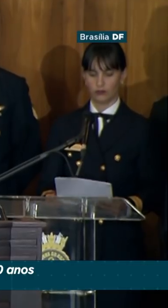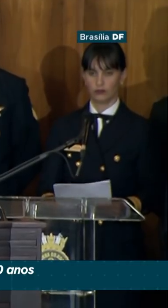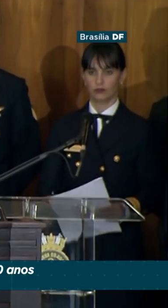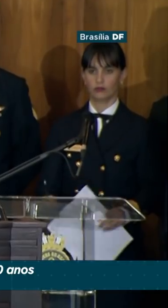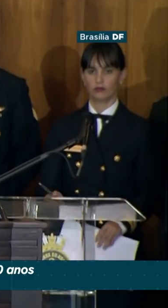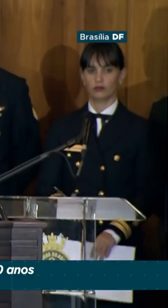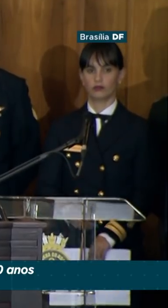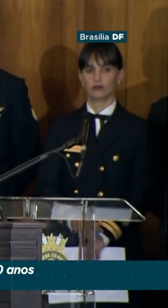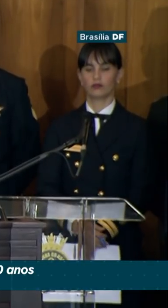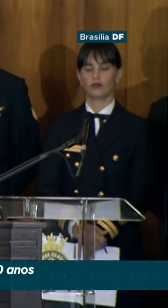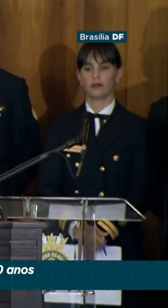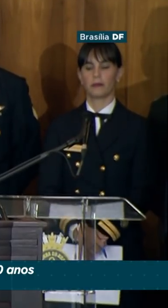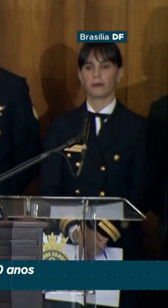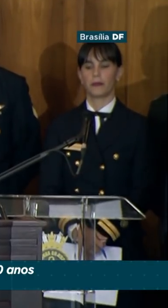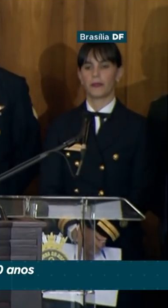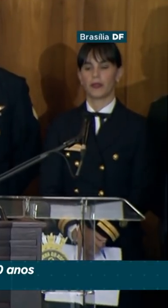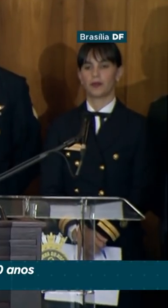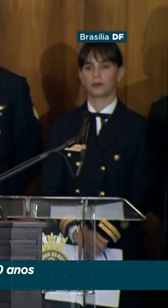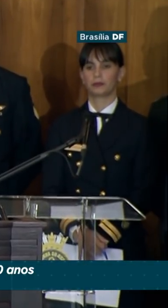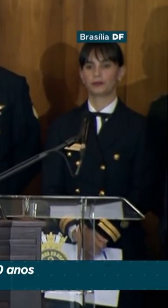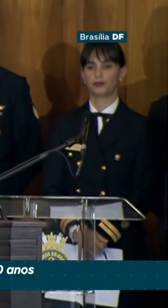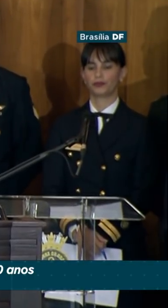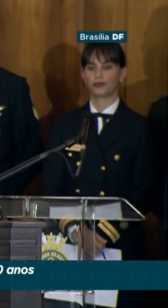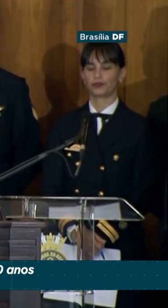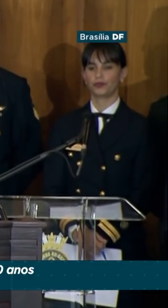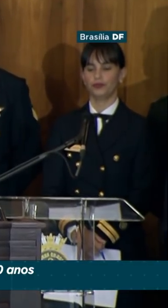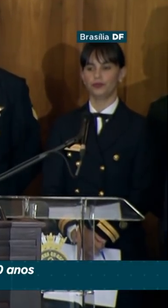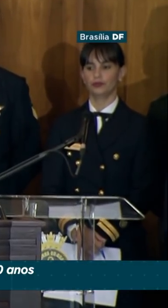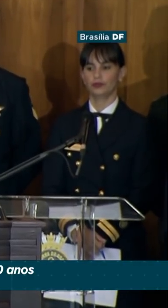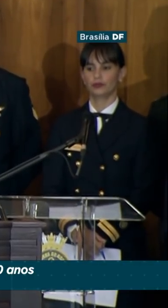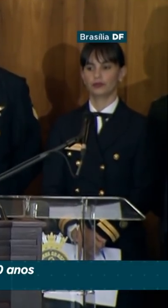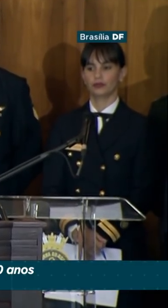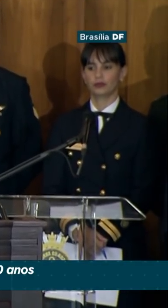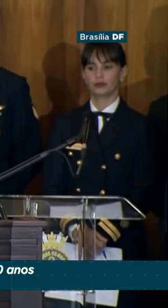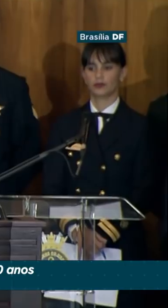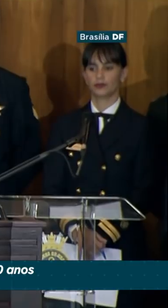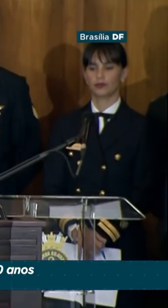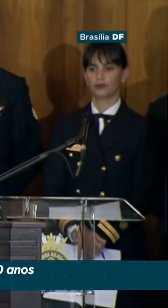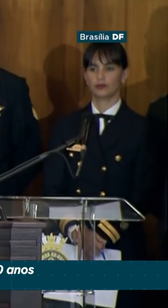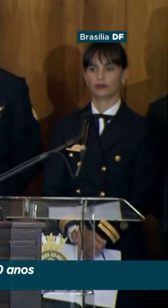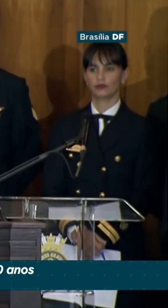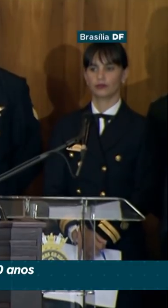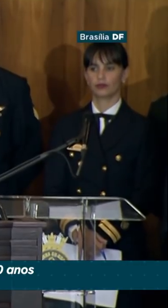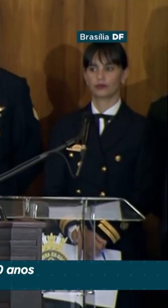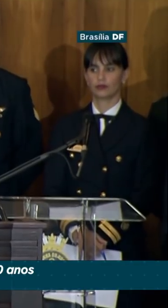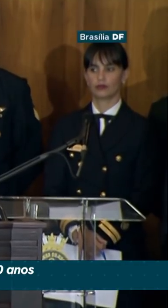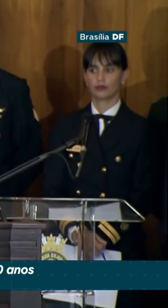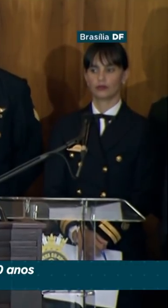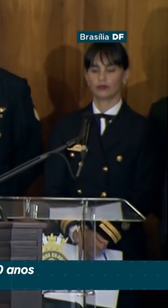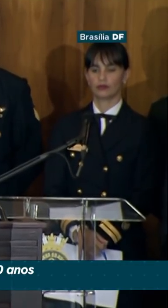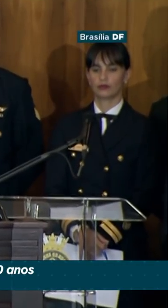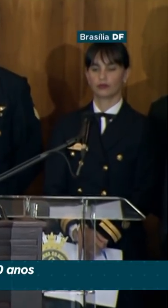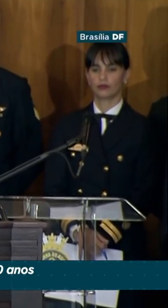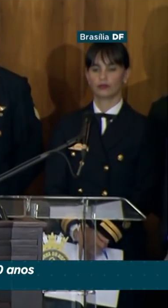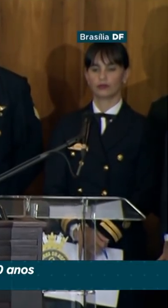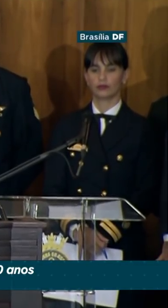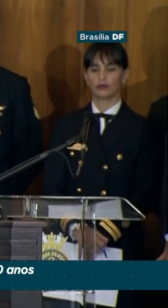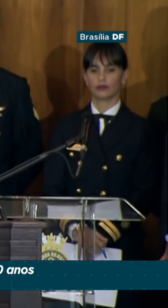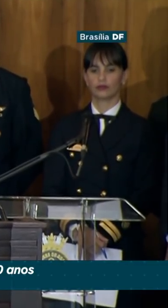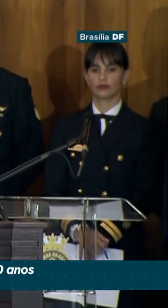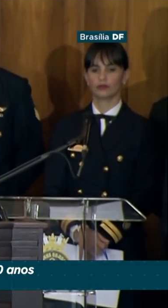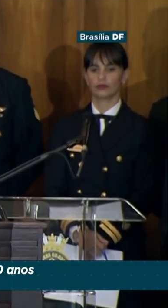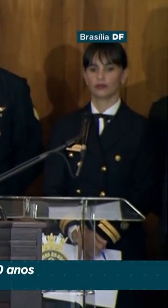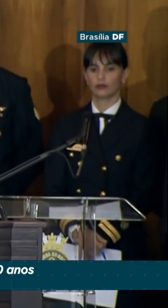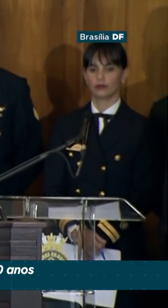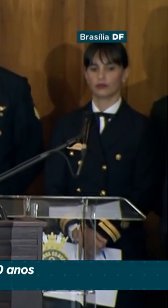Familiares, amigos e parceiros de trabalho, vocês são testemunha da dedicação destes homenageados que são